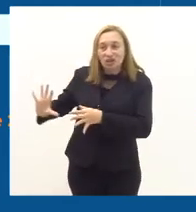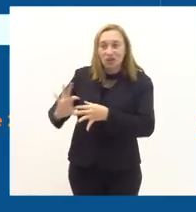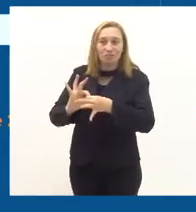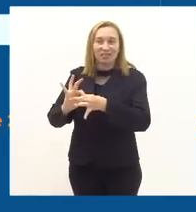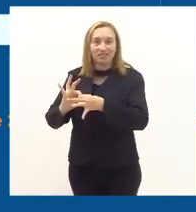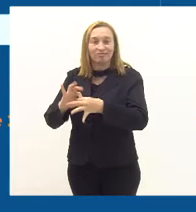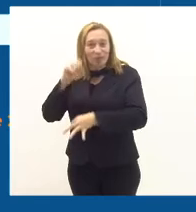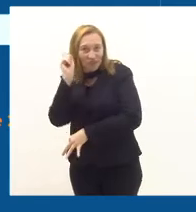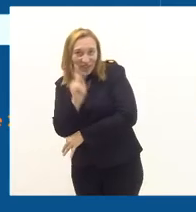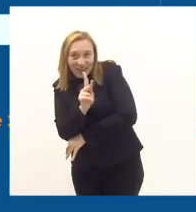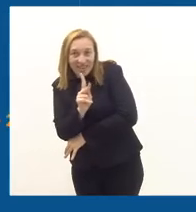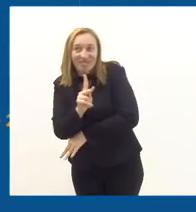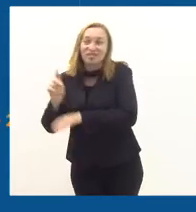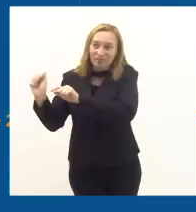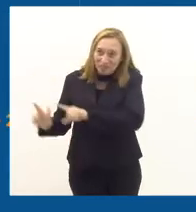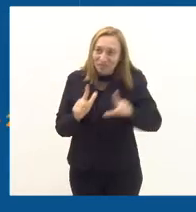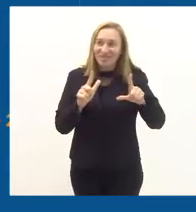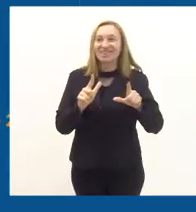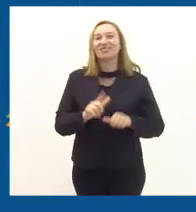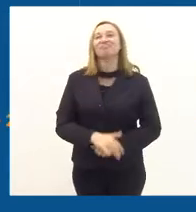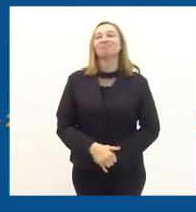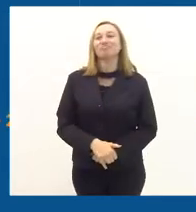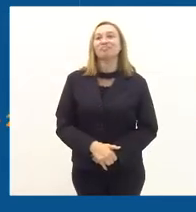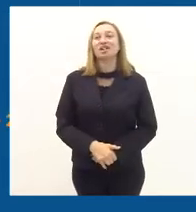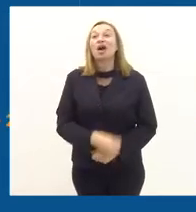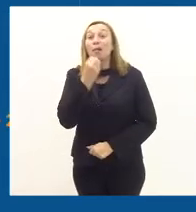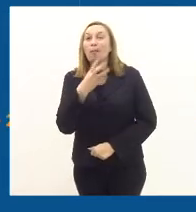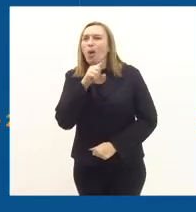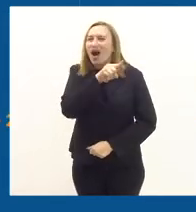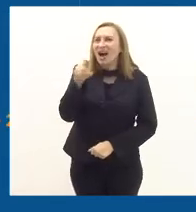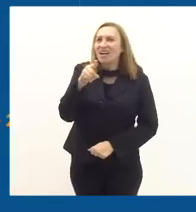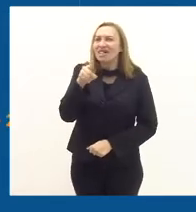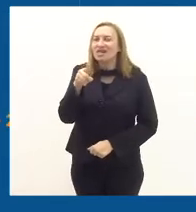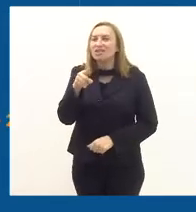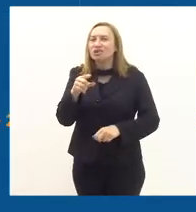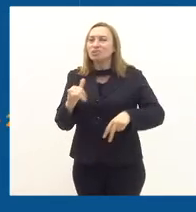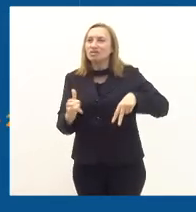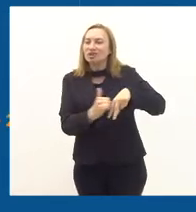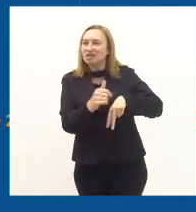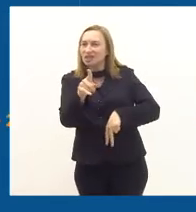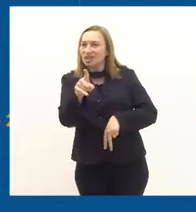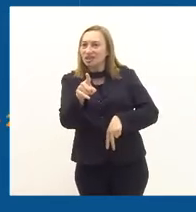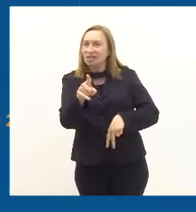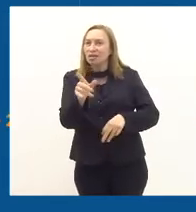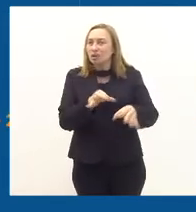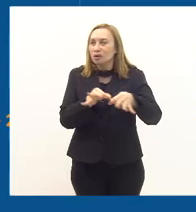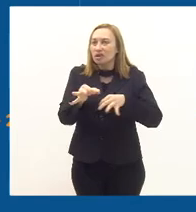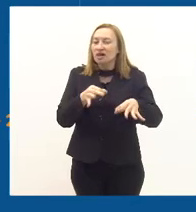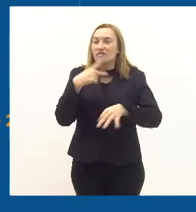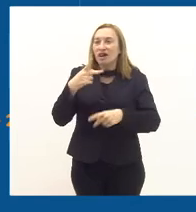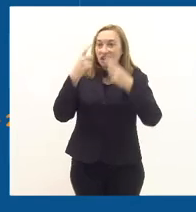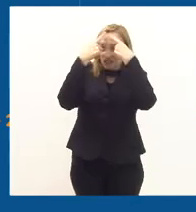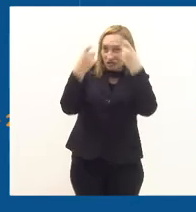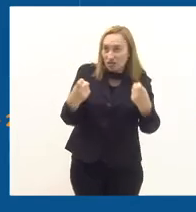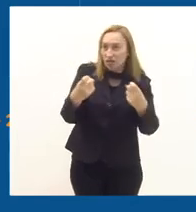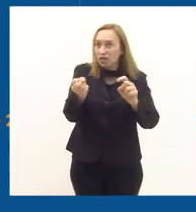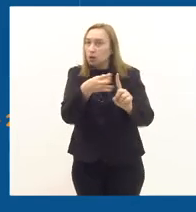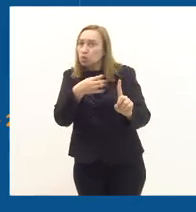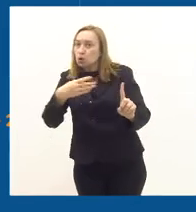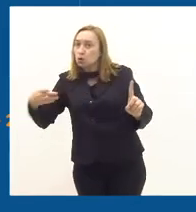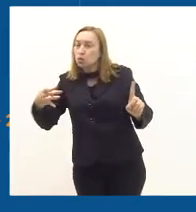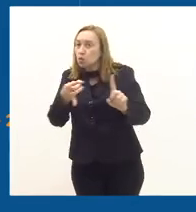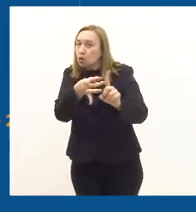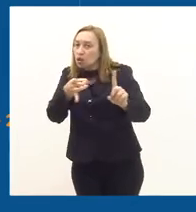completam, ok? Pode passar. Bom, ali são demandas atendidas pelo programa, então a gente fala de violência